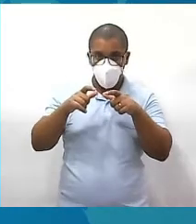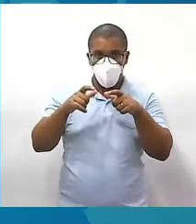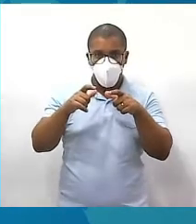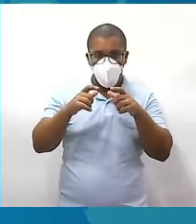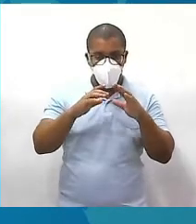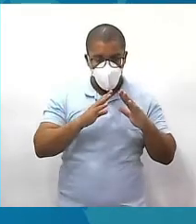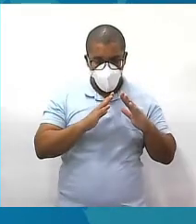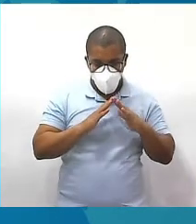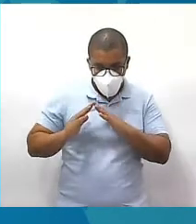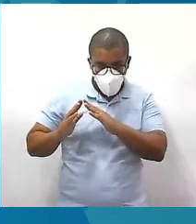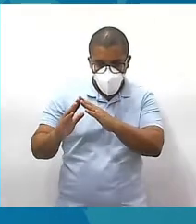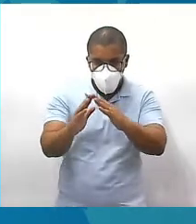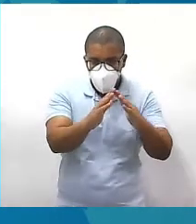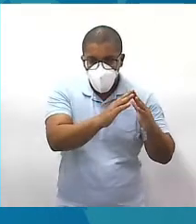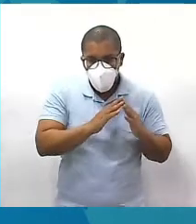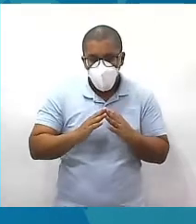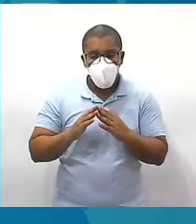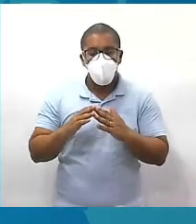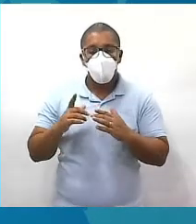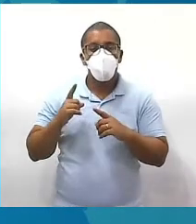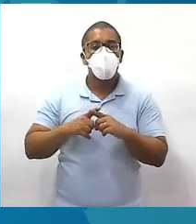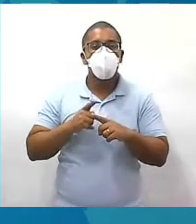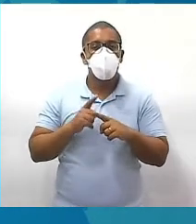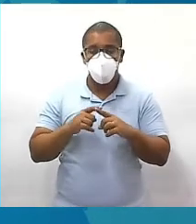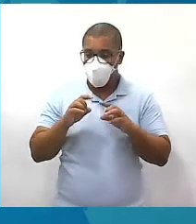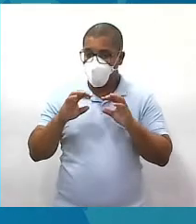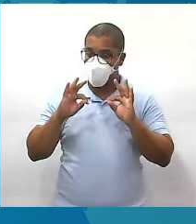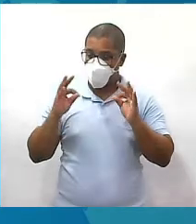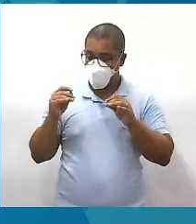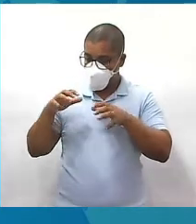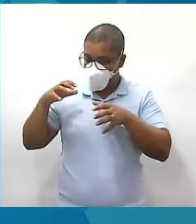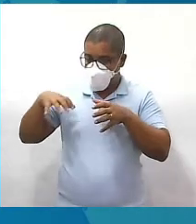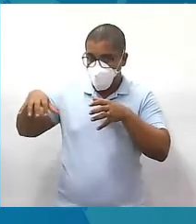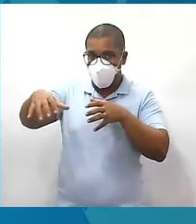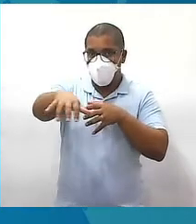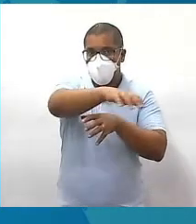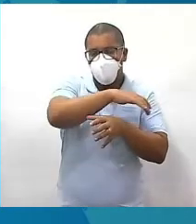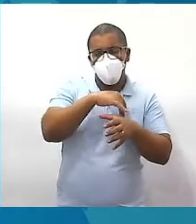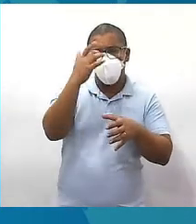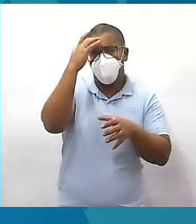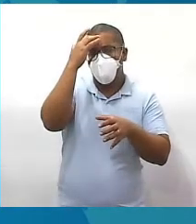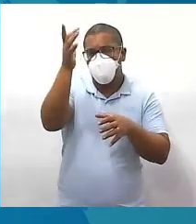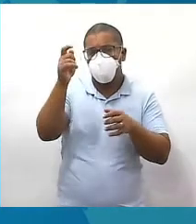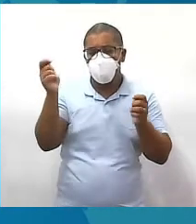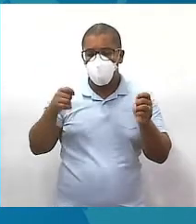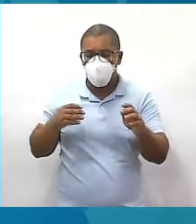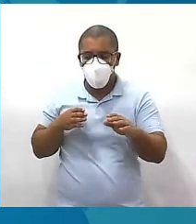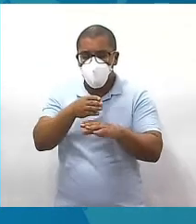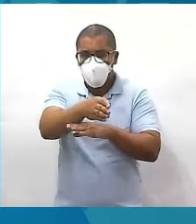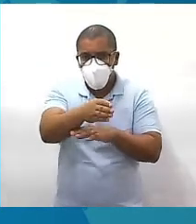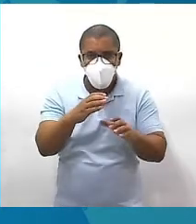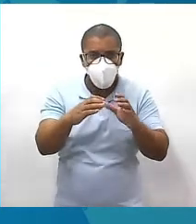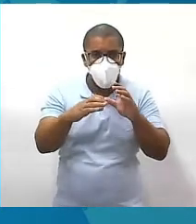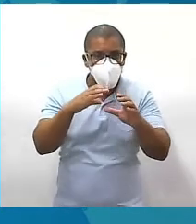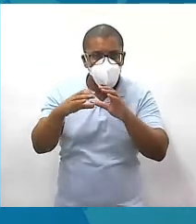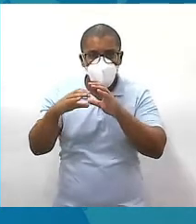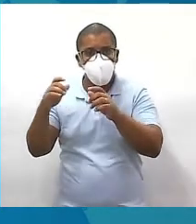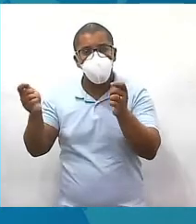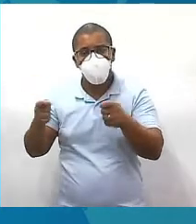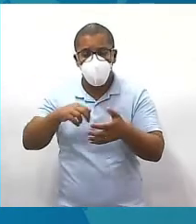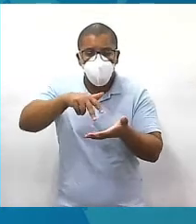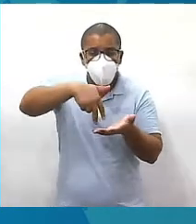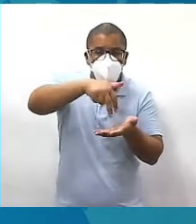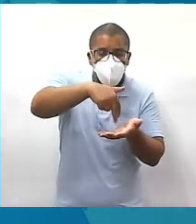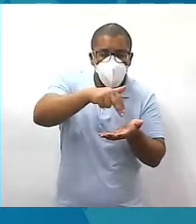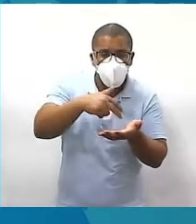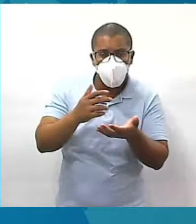isso? Porque todos eles estão no entorno, fica muito mais fácil de falar com eles, de se comunicar, de dançarem,